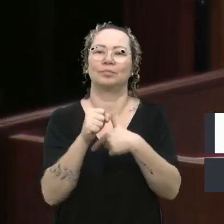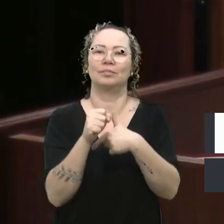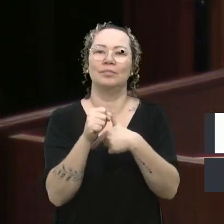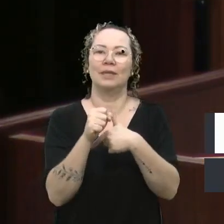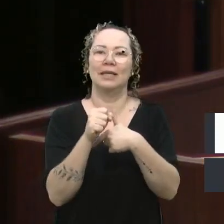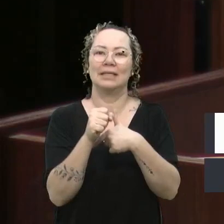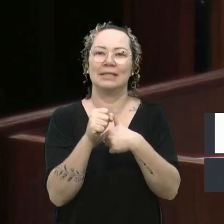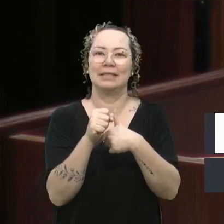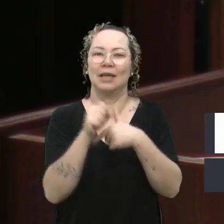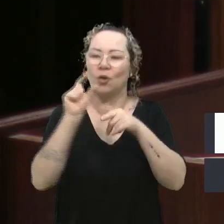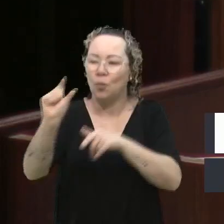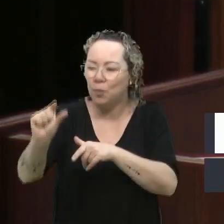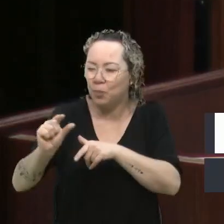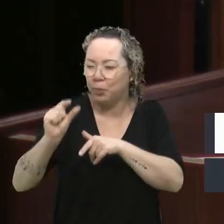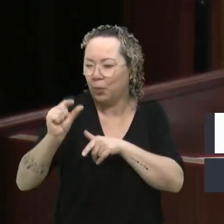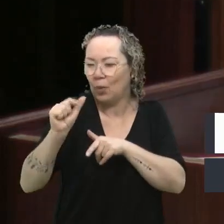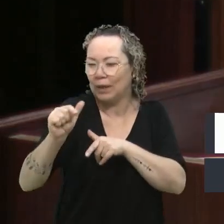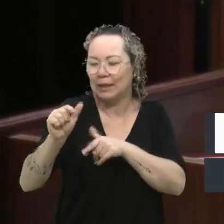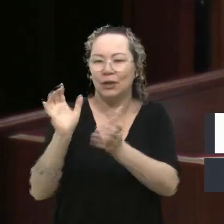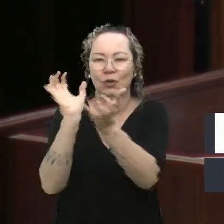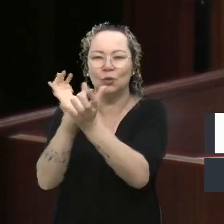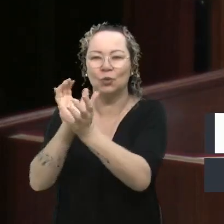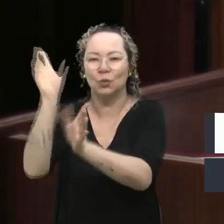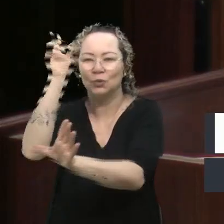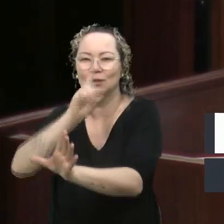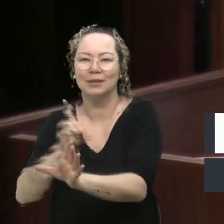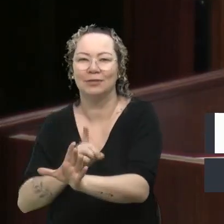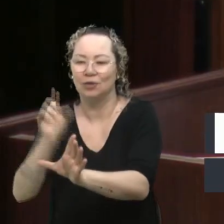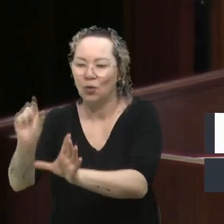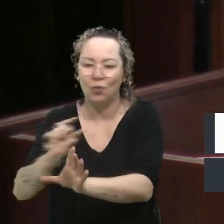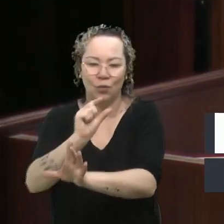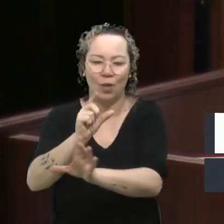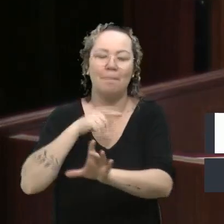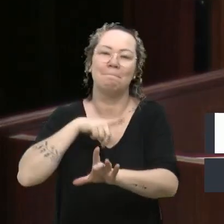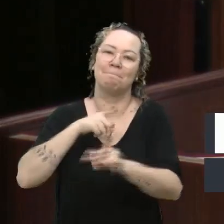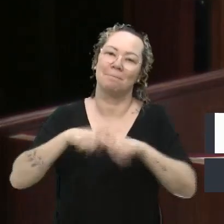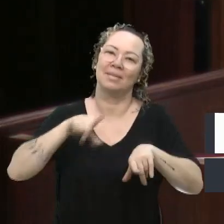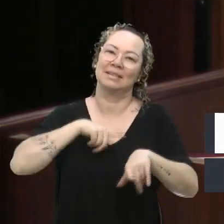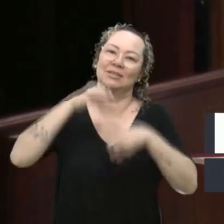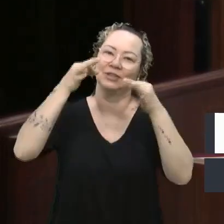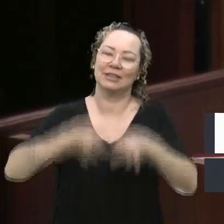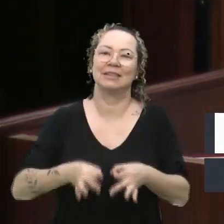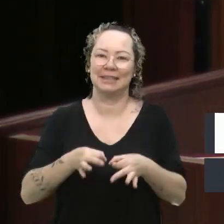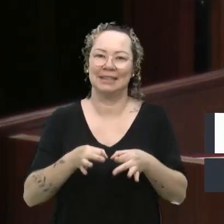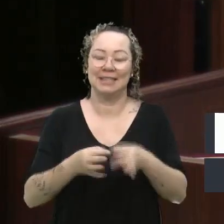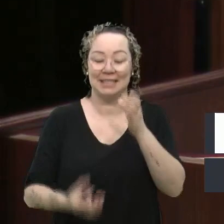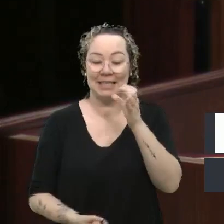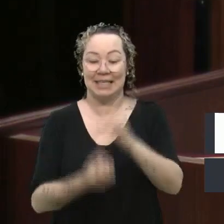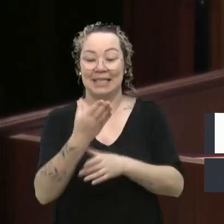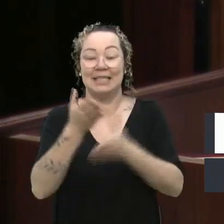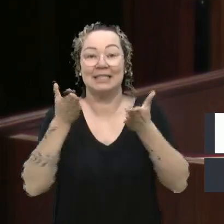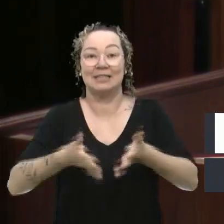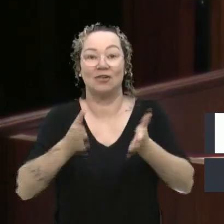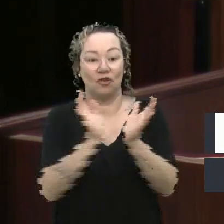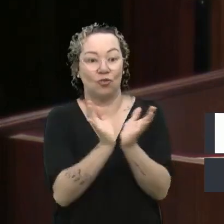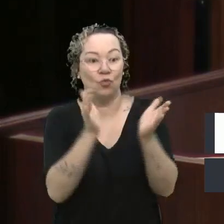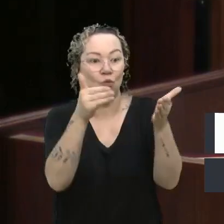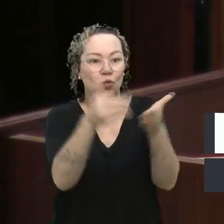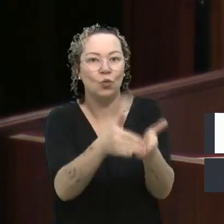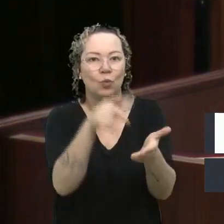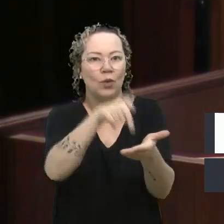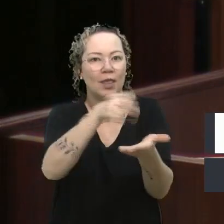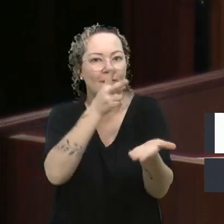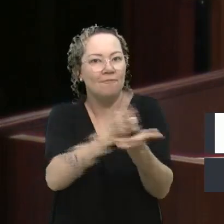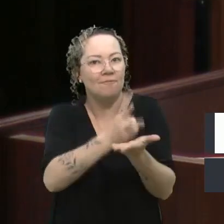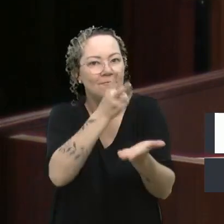das pessoas com deficiência. Mas eu tenho certeza que a criação de uma frente, aliás, a criação de uma comissão